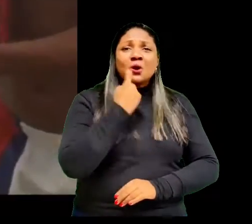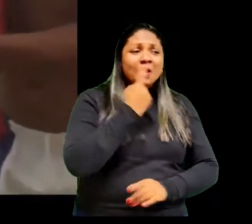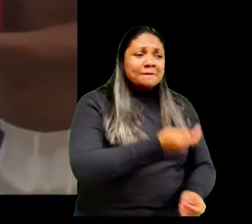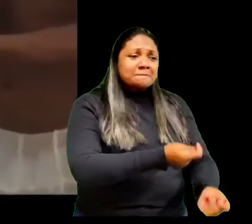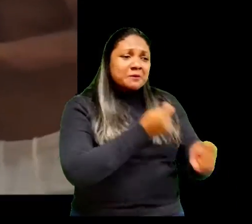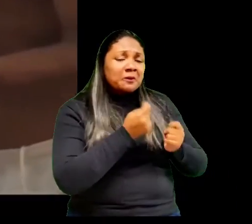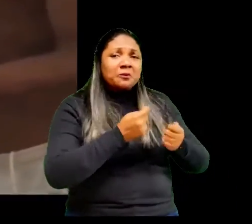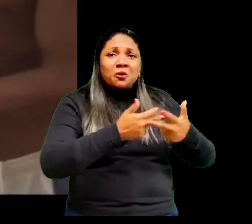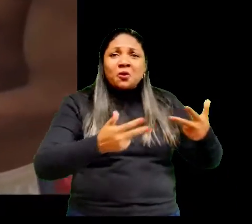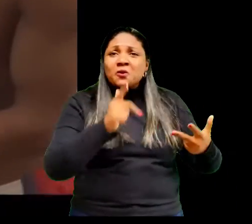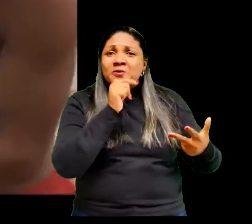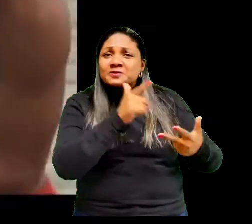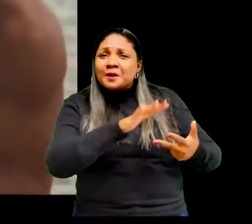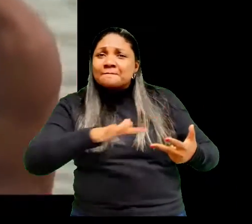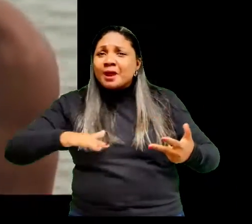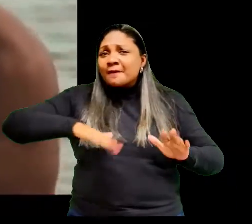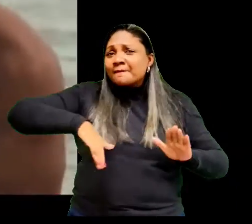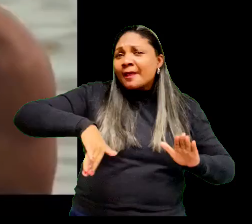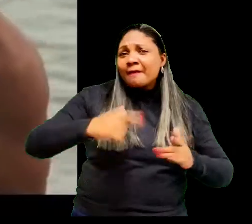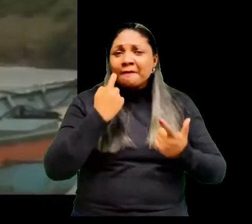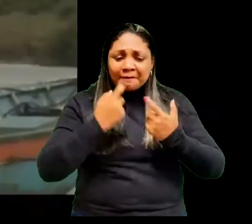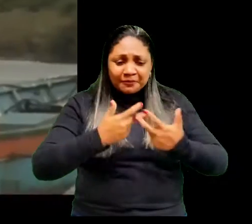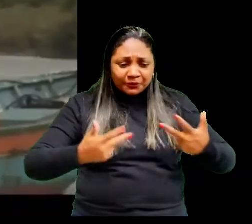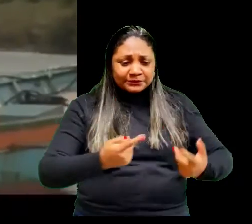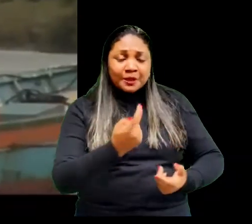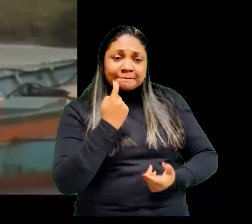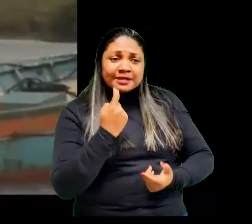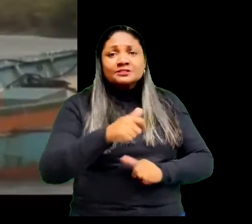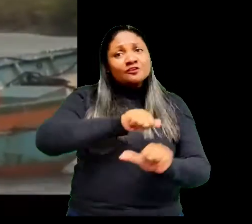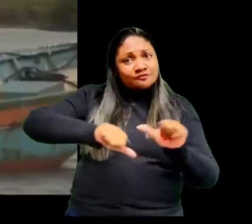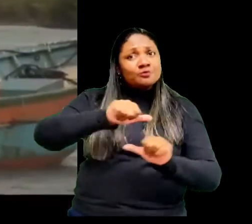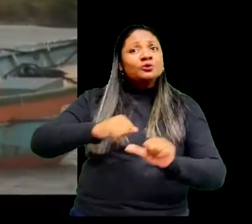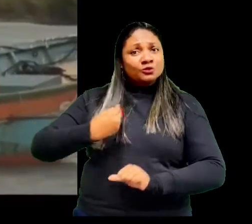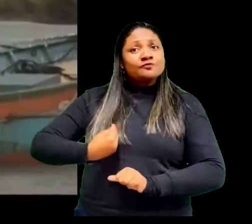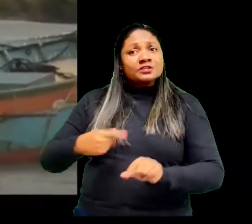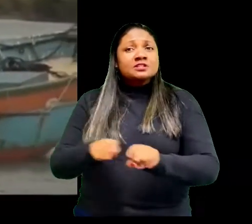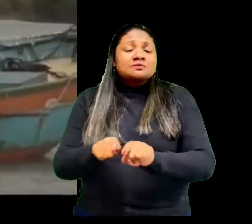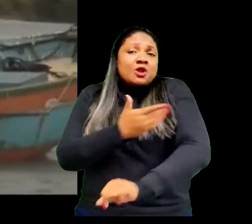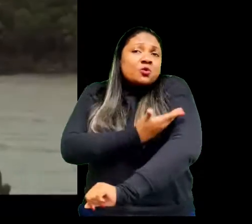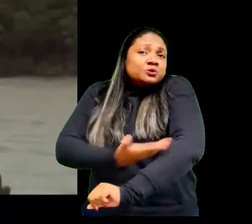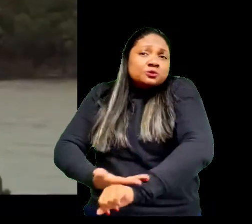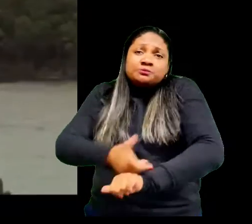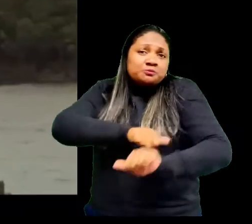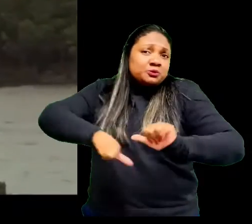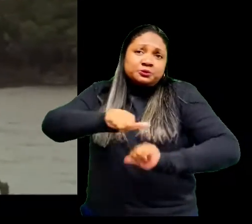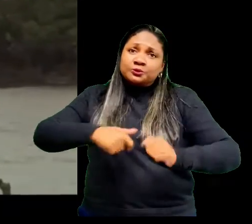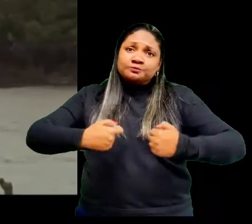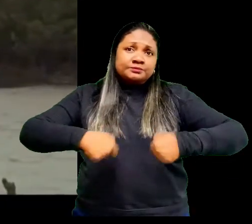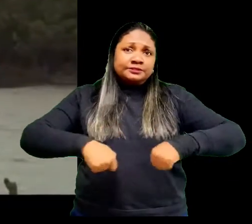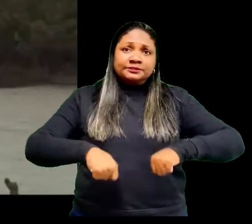de caranguejo, de pesca no mar. E foi mudando até mesmo um pouco do nosso modo de vida, dos nossos costumes, né?